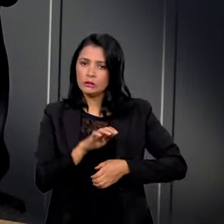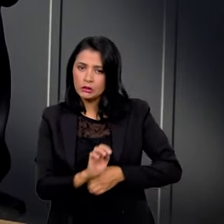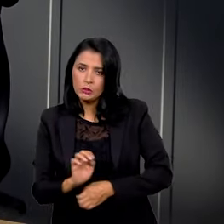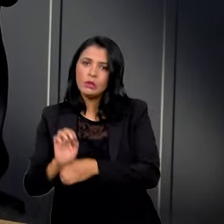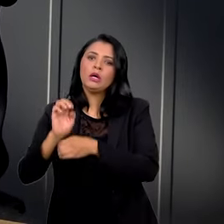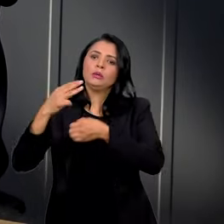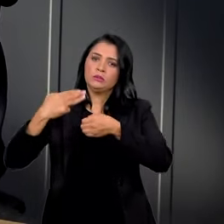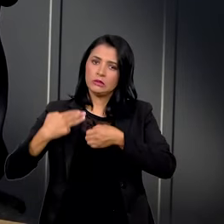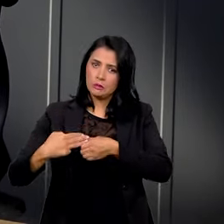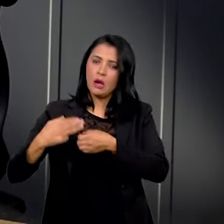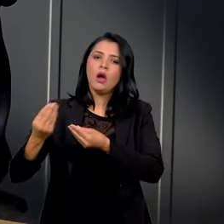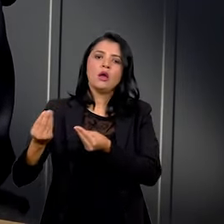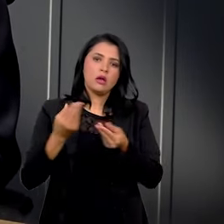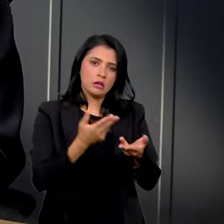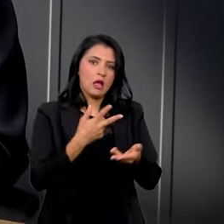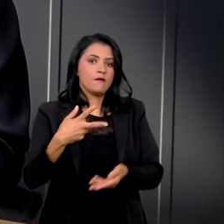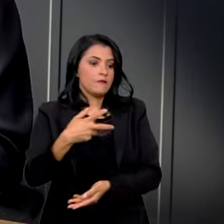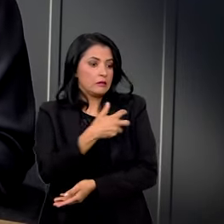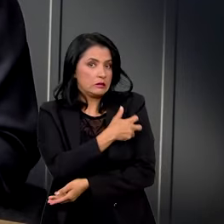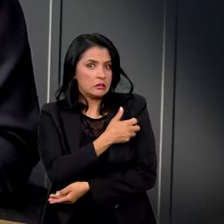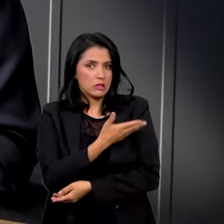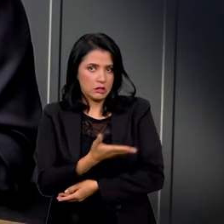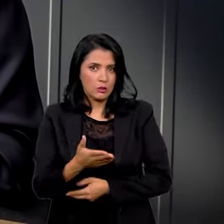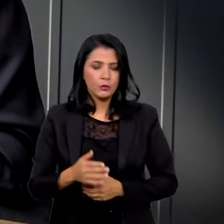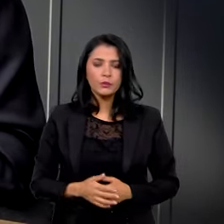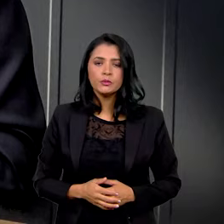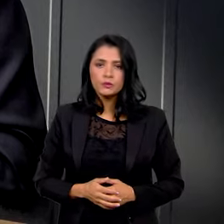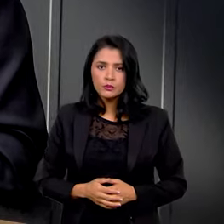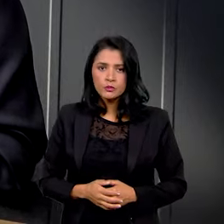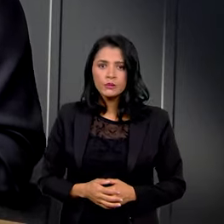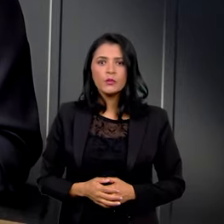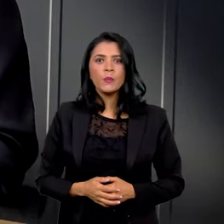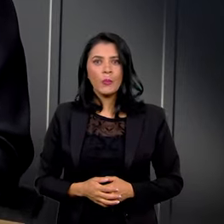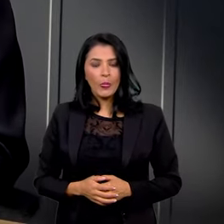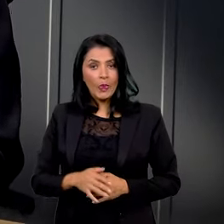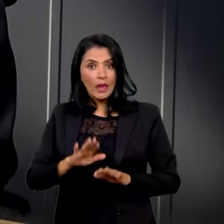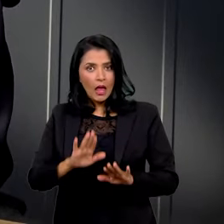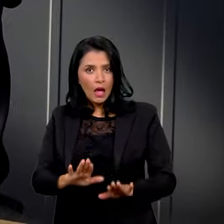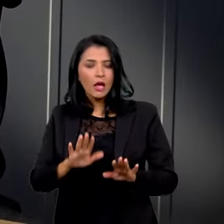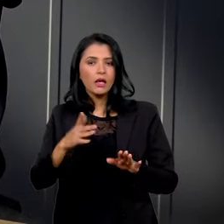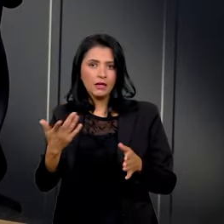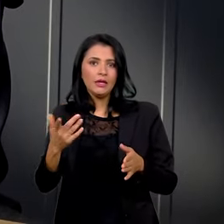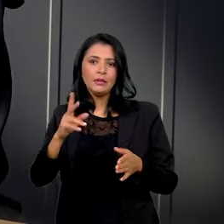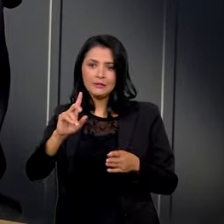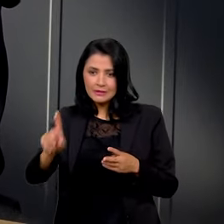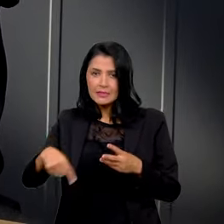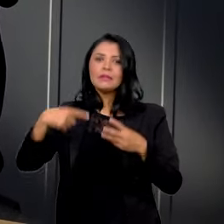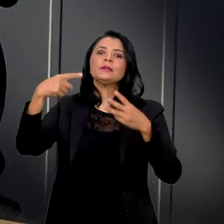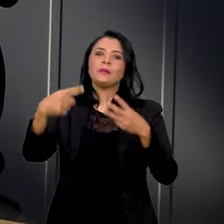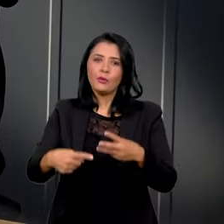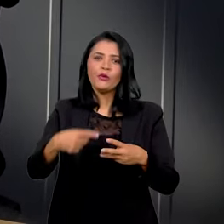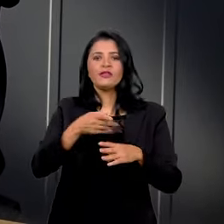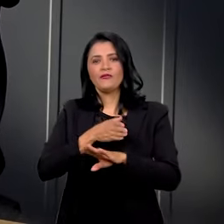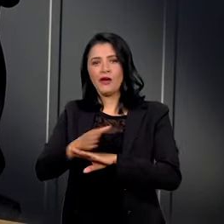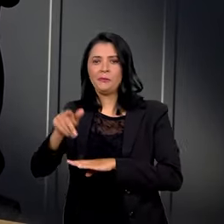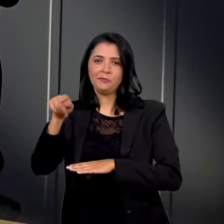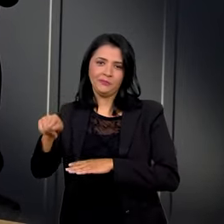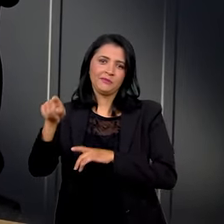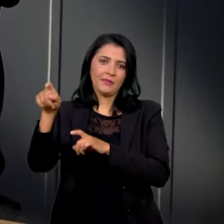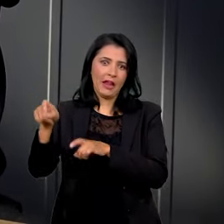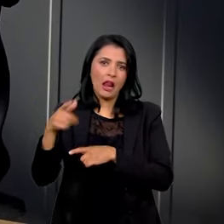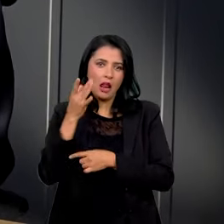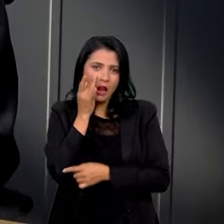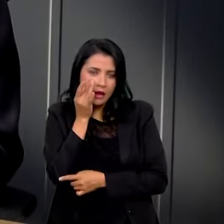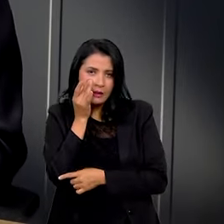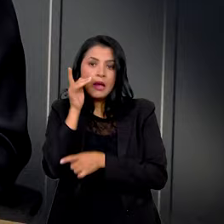secretarias estaduais e municipais de saúde para que forneça ess essas vacinações e um E aí só em seguida é que ele vai para